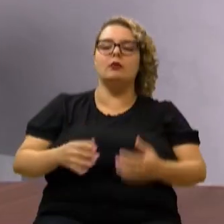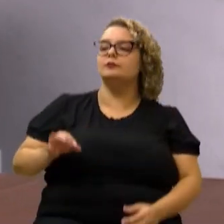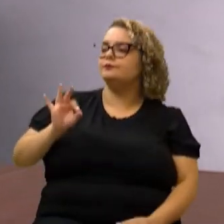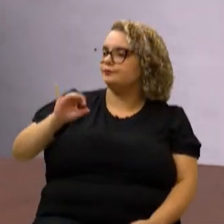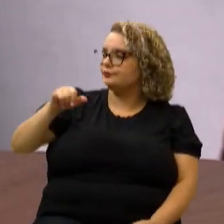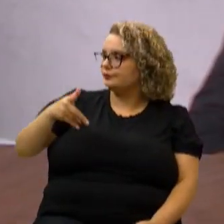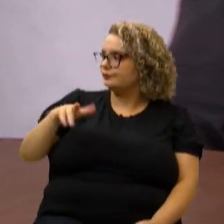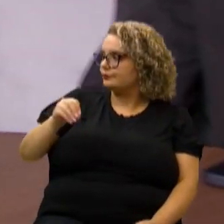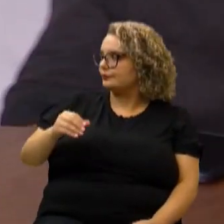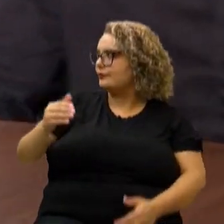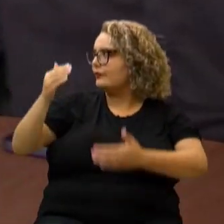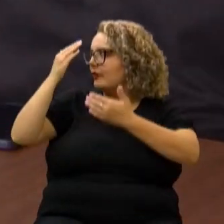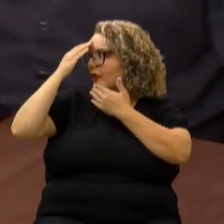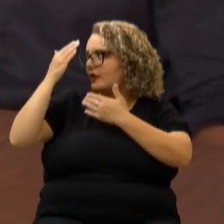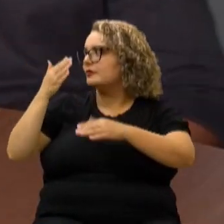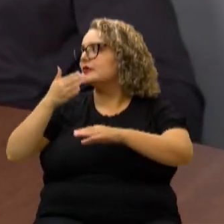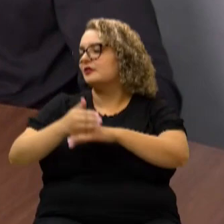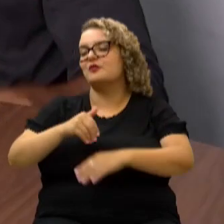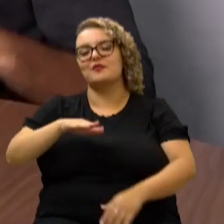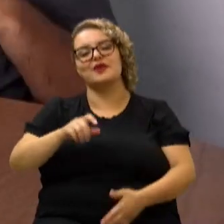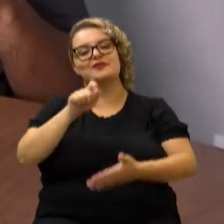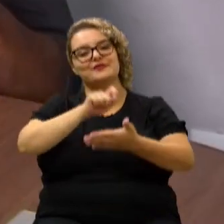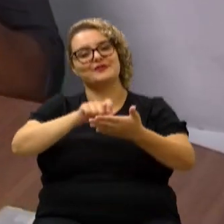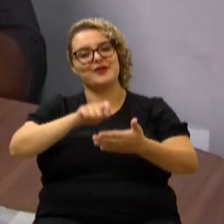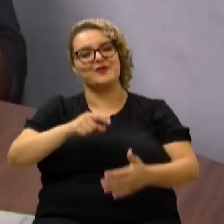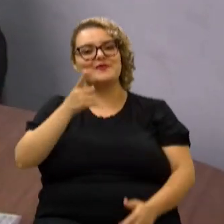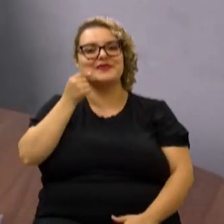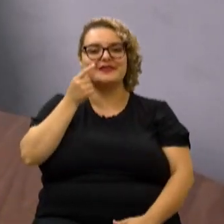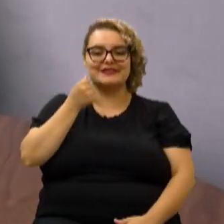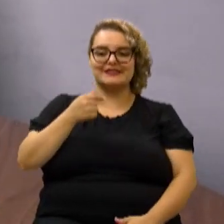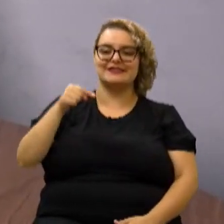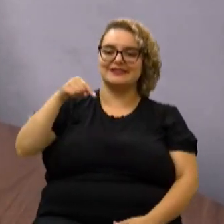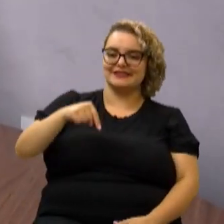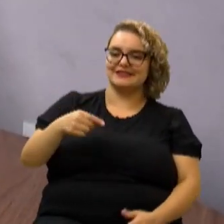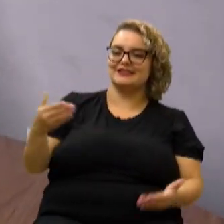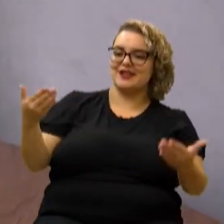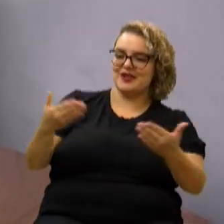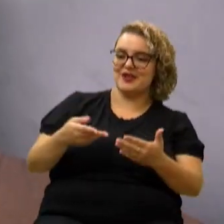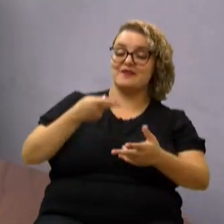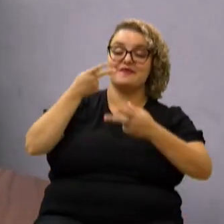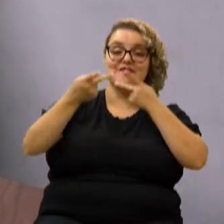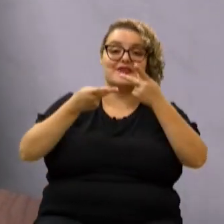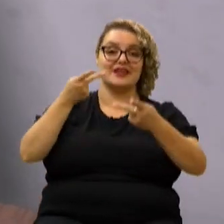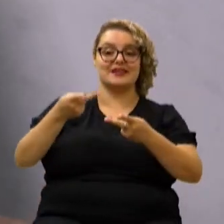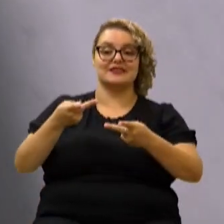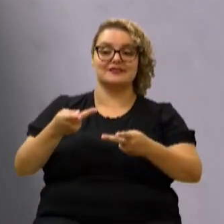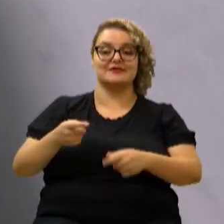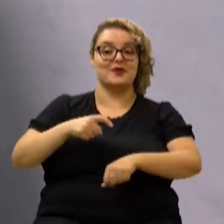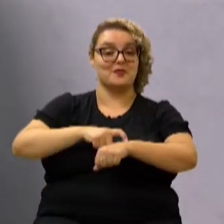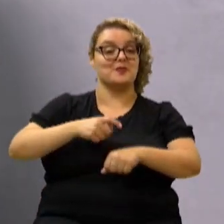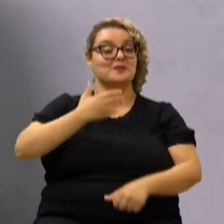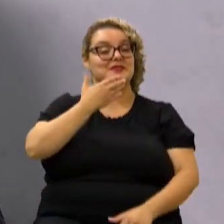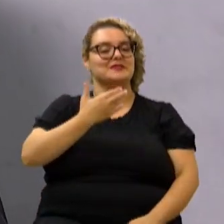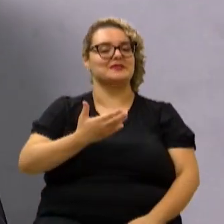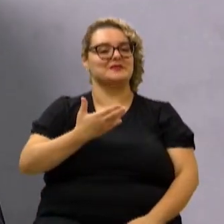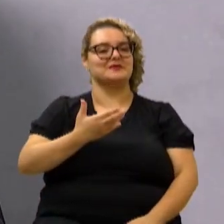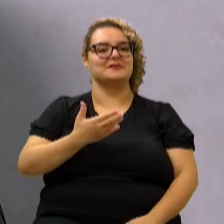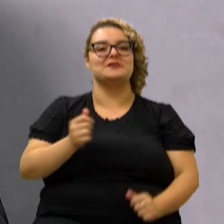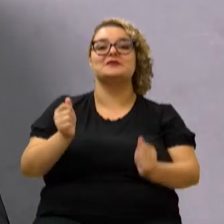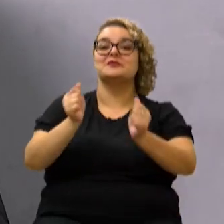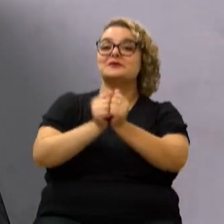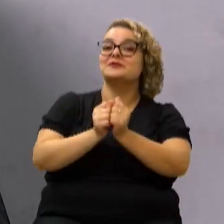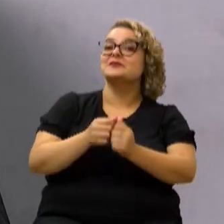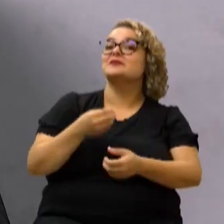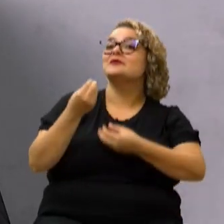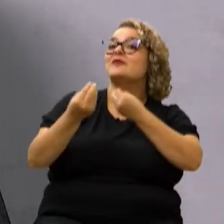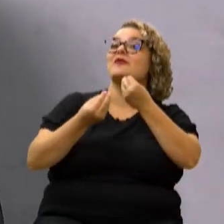ano bem. Tá certo, João. Obrigado pela sua participação. Esse foi mais um Na Ponta do Lápis, dessa vez falando sobre a época de